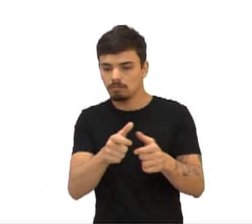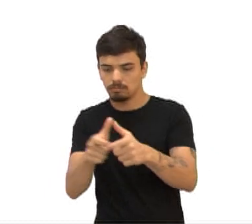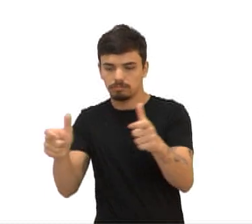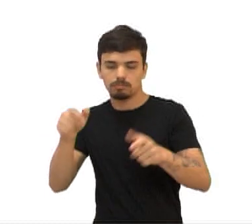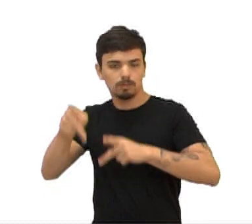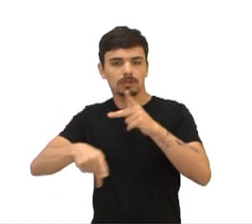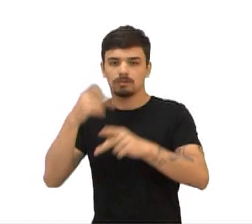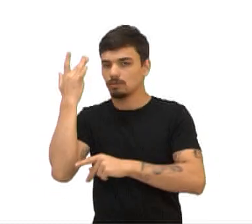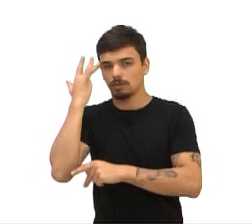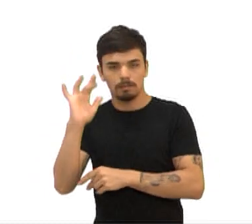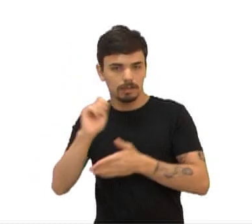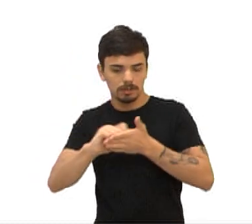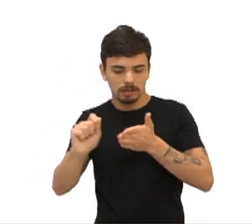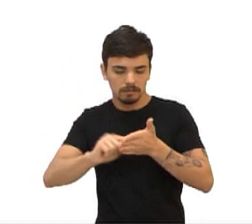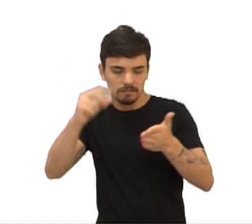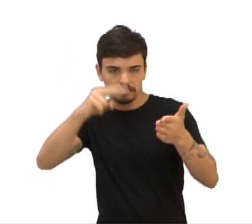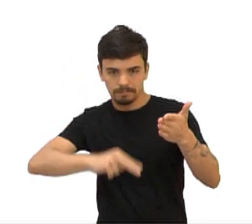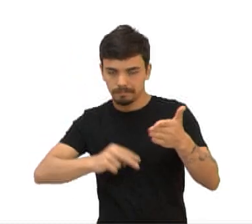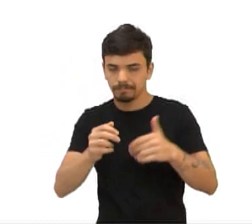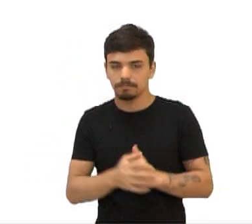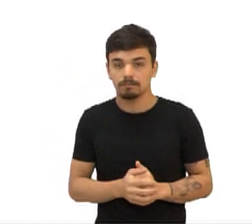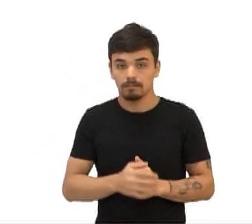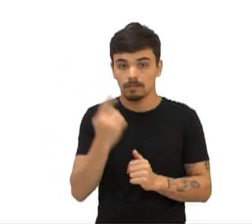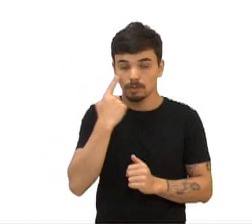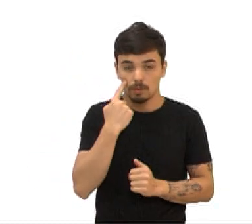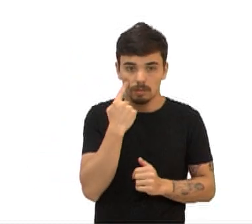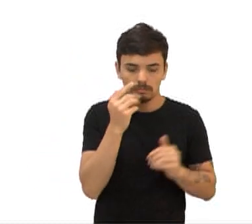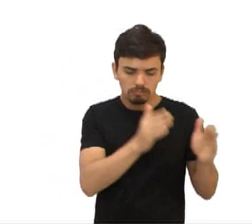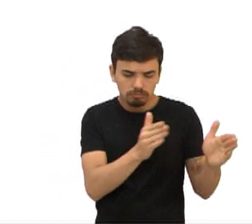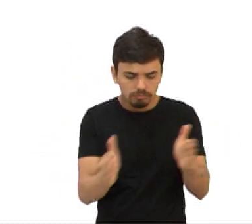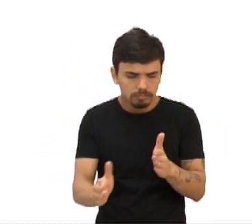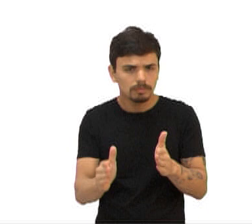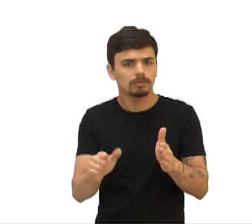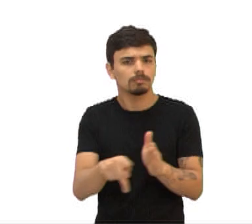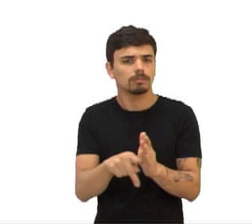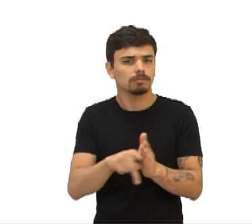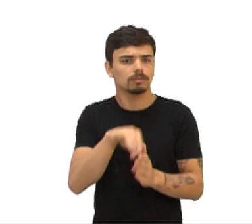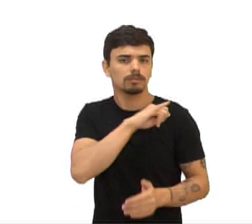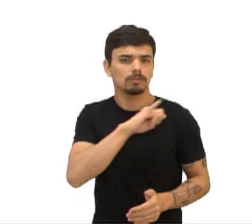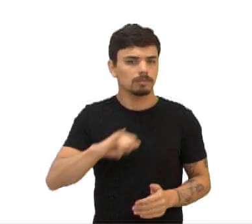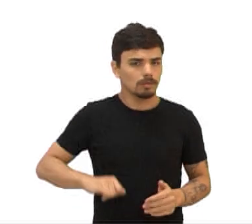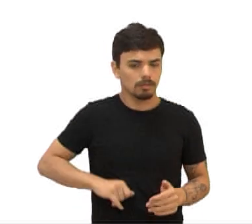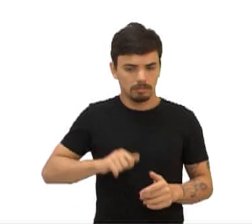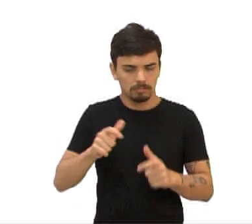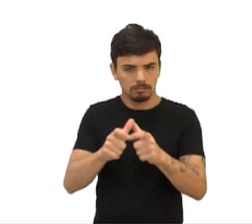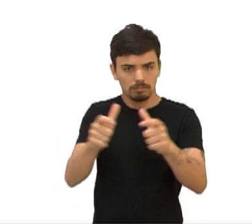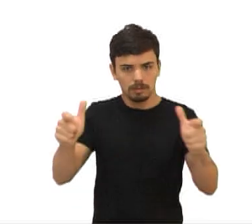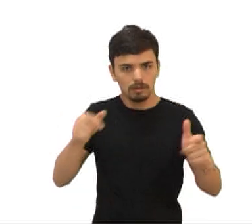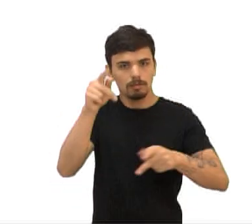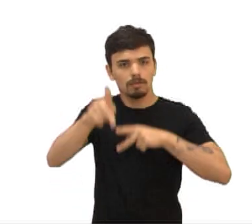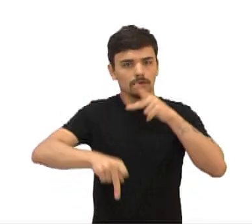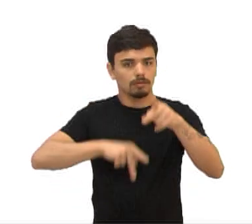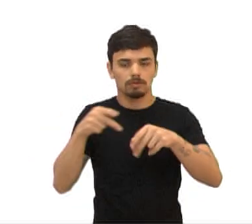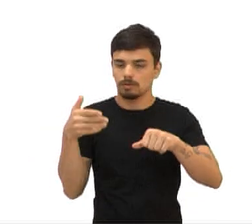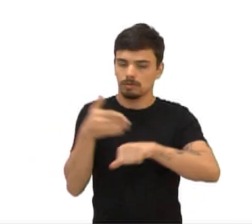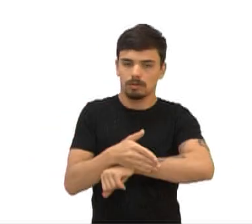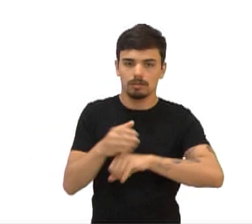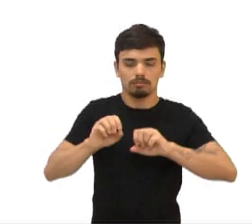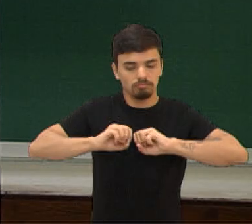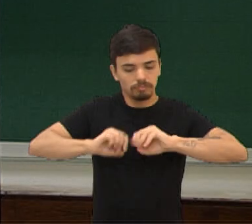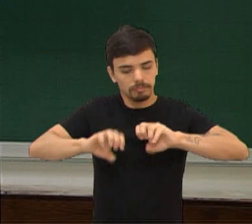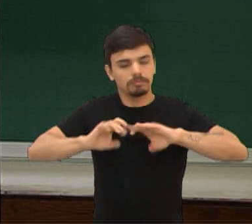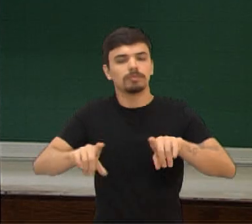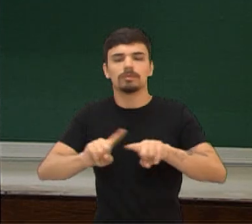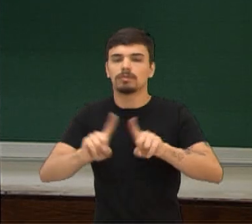escrever. No período imperial, pois a maior parte da população não tinha acesso à educação. Portanto, é a alternativa